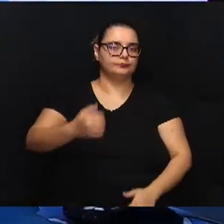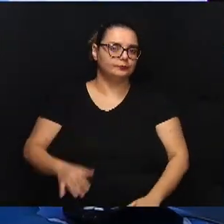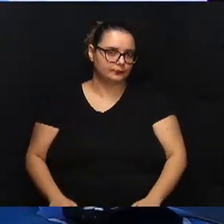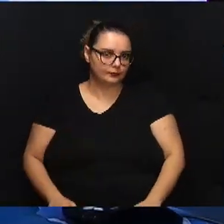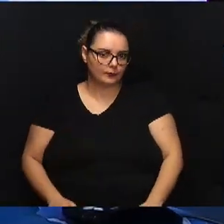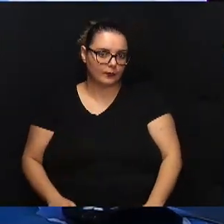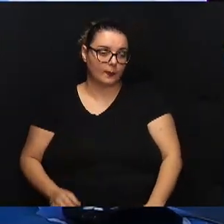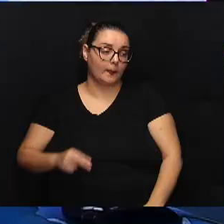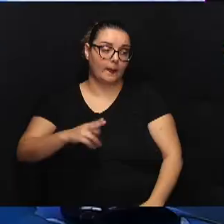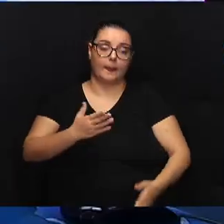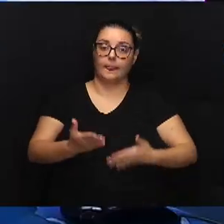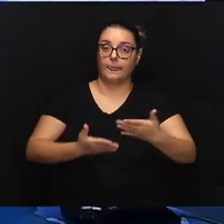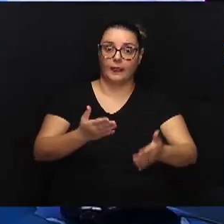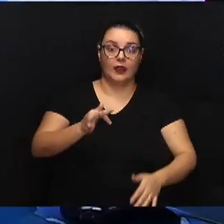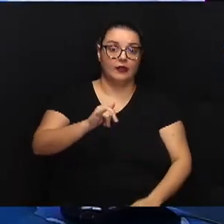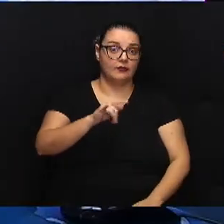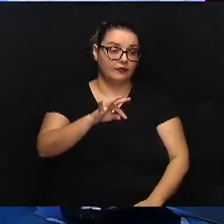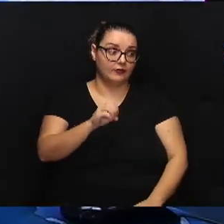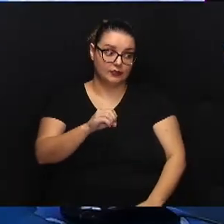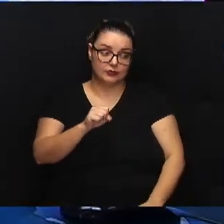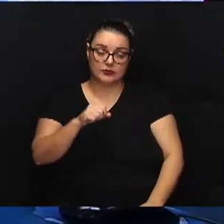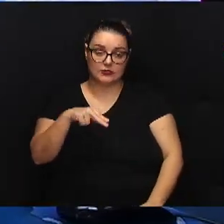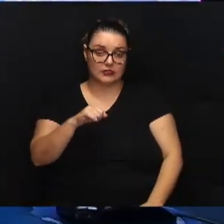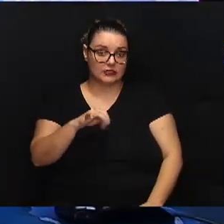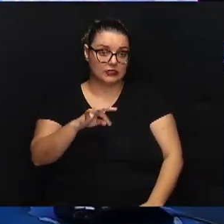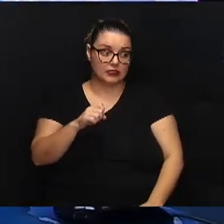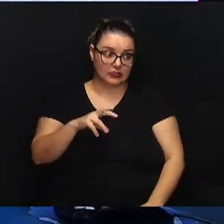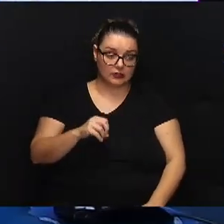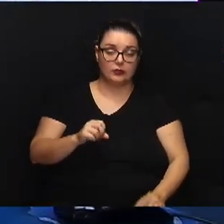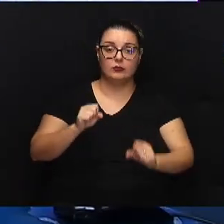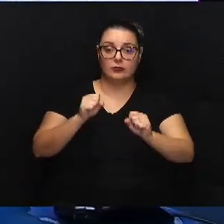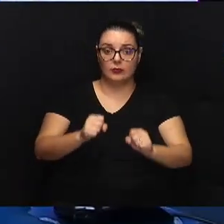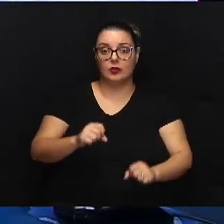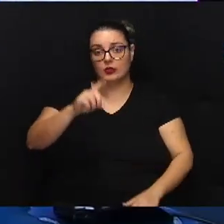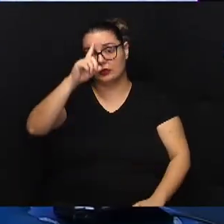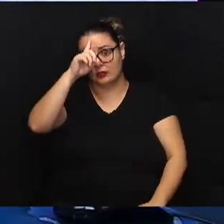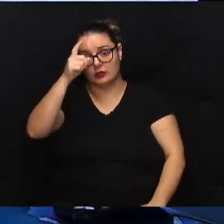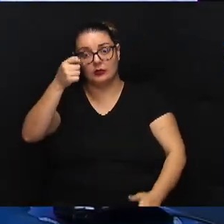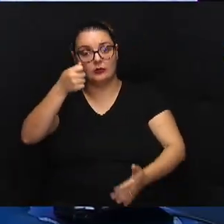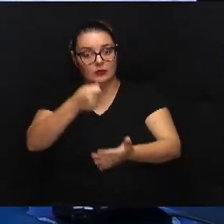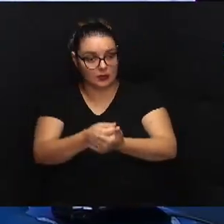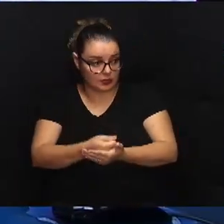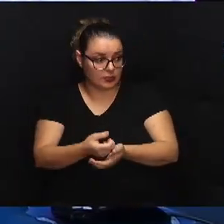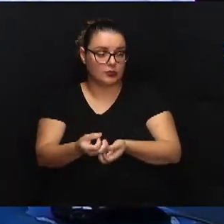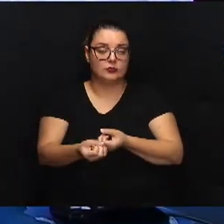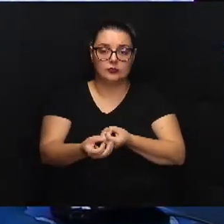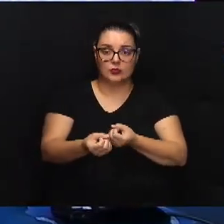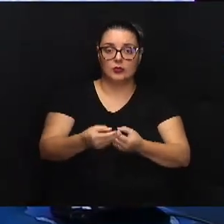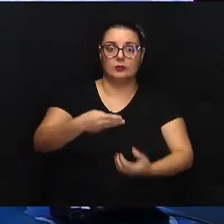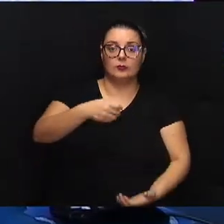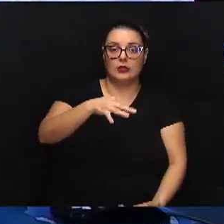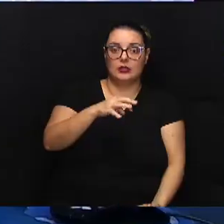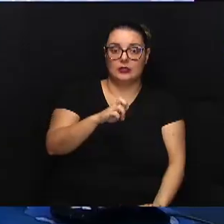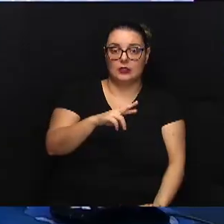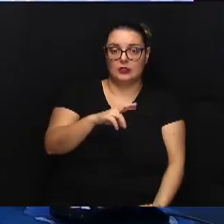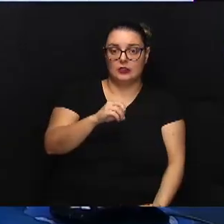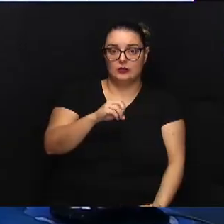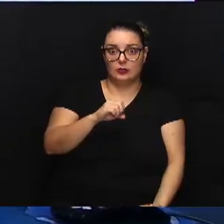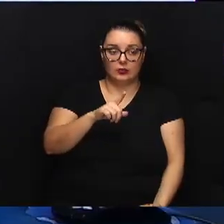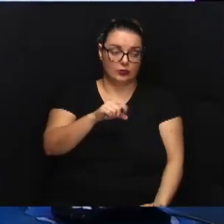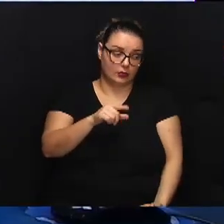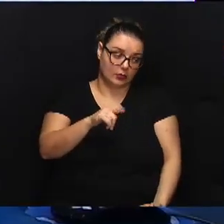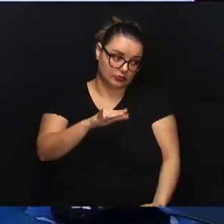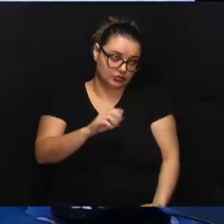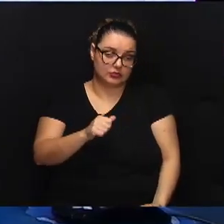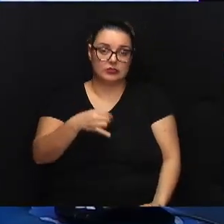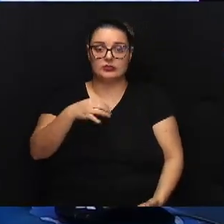algum tratamento fitossanitário, né? Isso pode passar pela decisão a partir de informações meteorológicas, então se